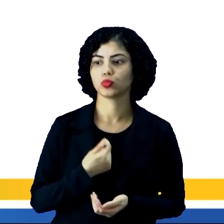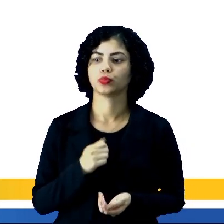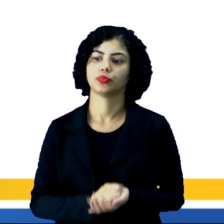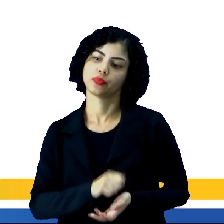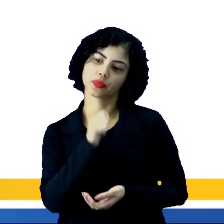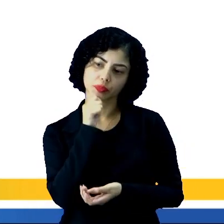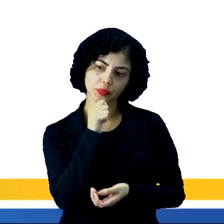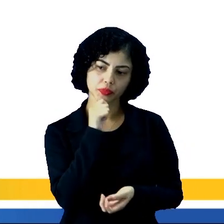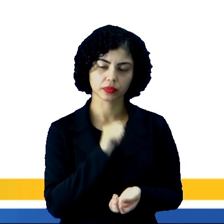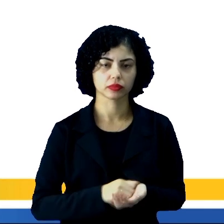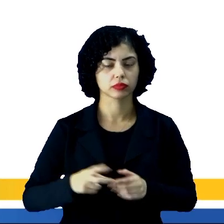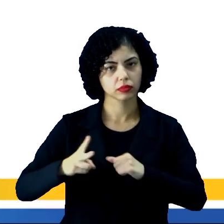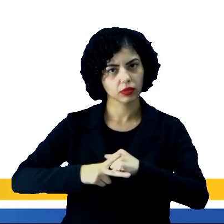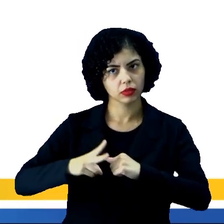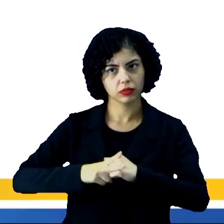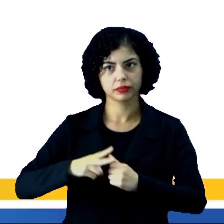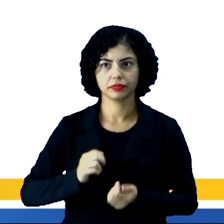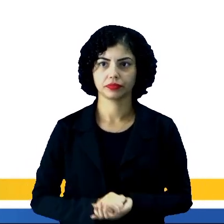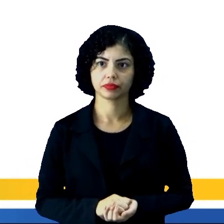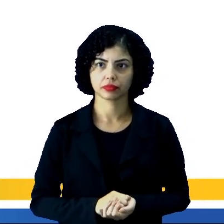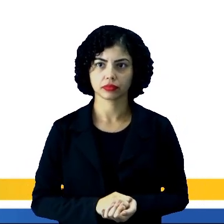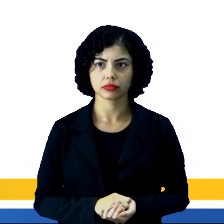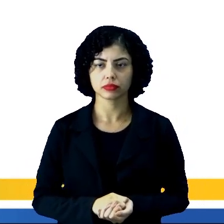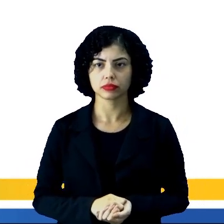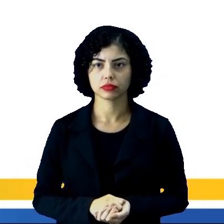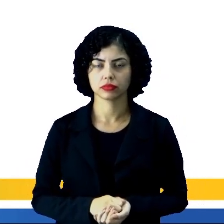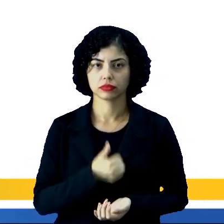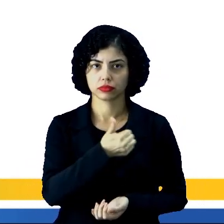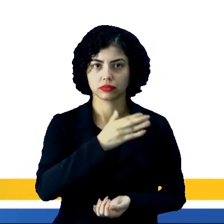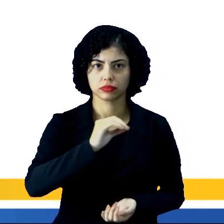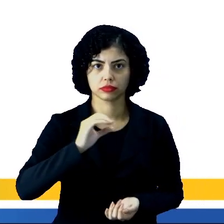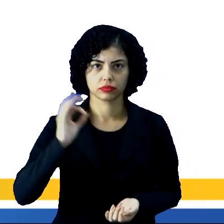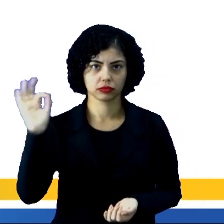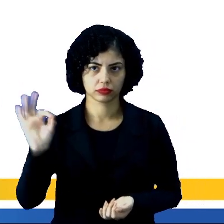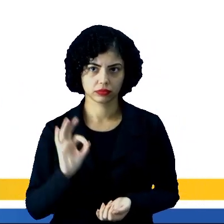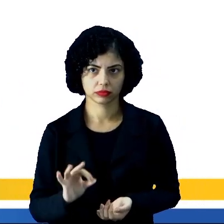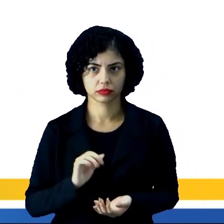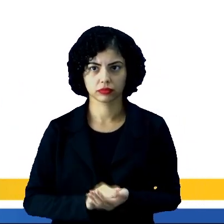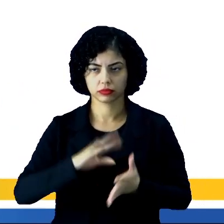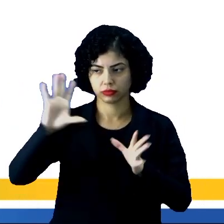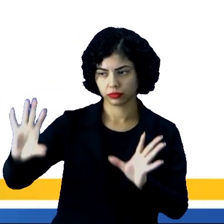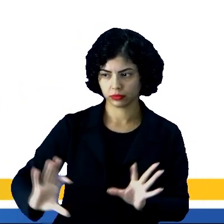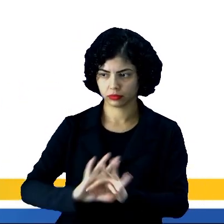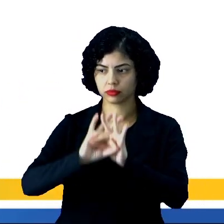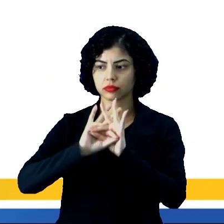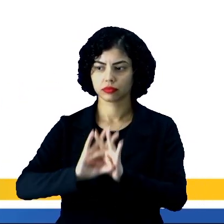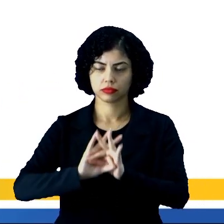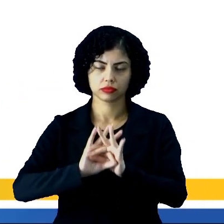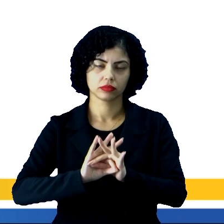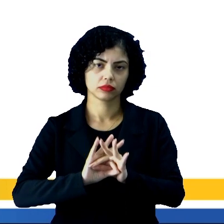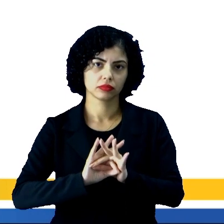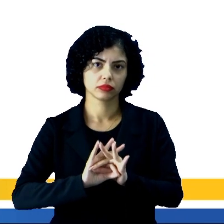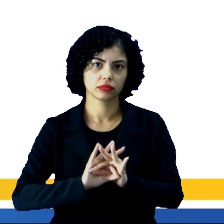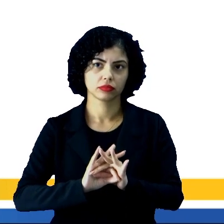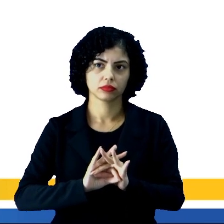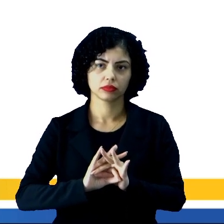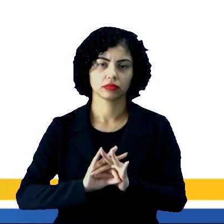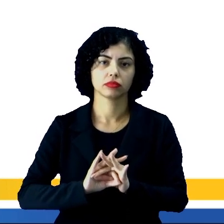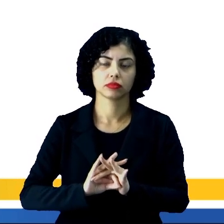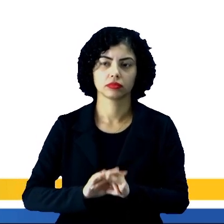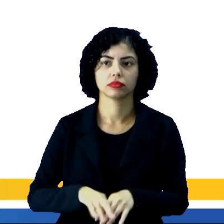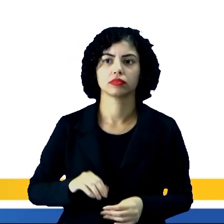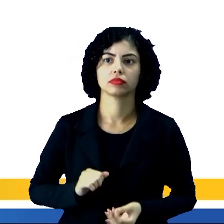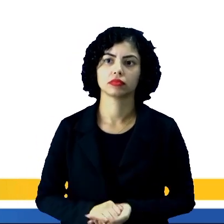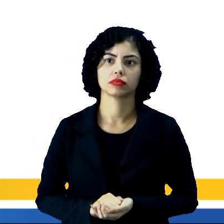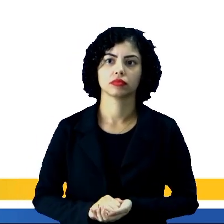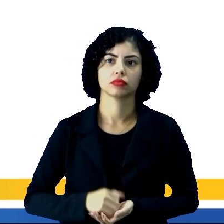na língua espanhola né que ele é 100% você pode ter certeza que ele é um verbo de ligação você não verbo de ligação né